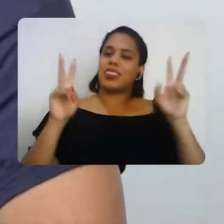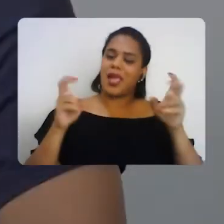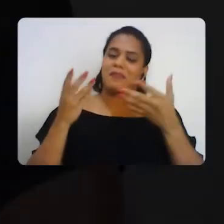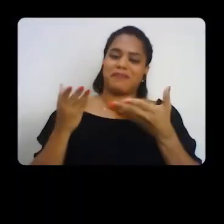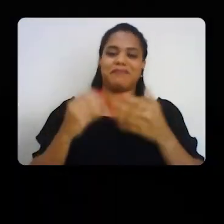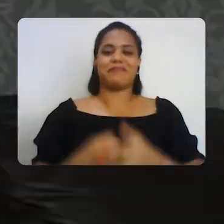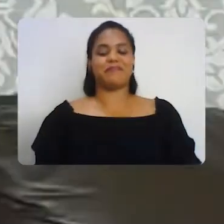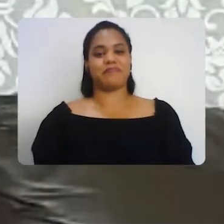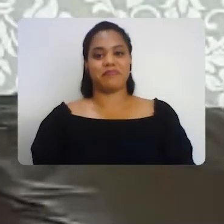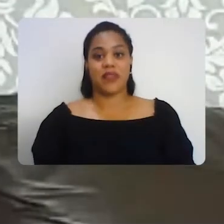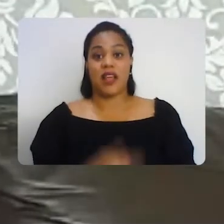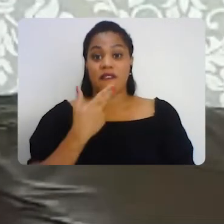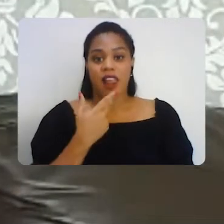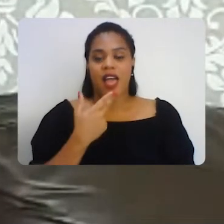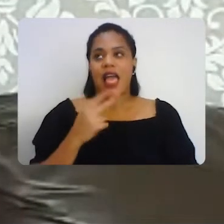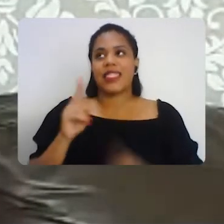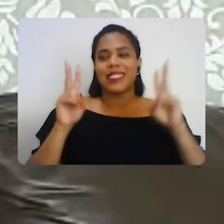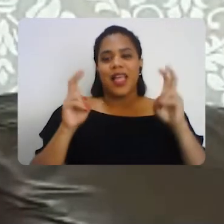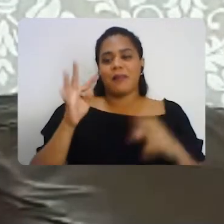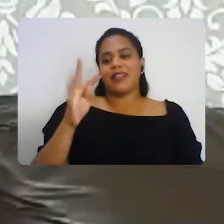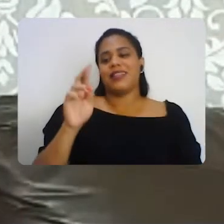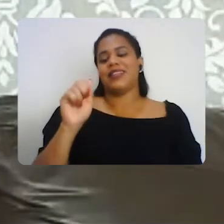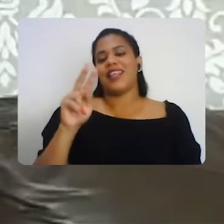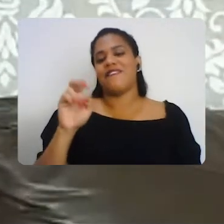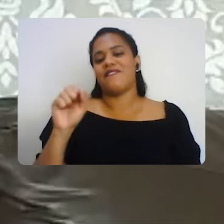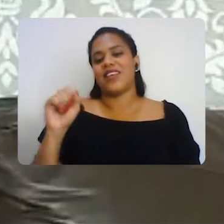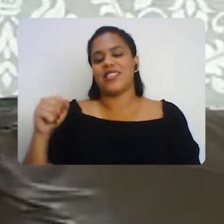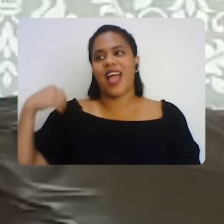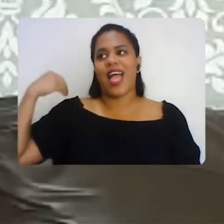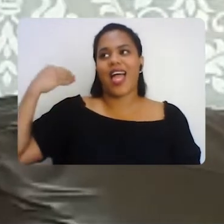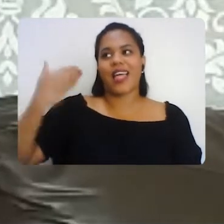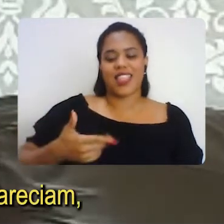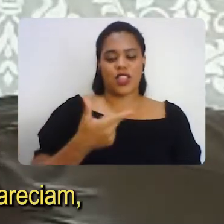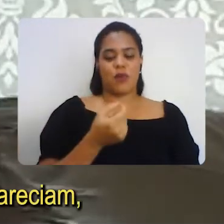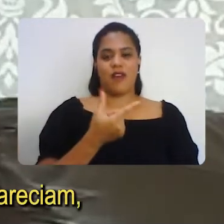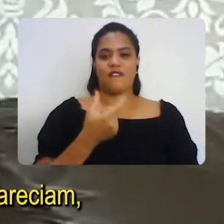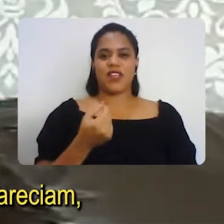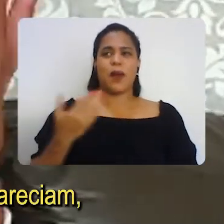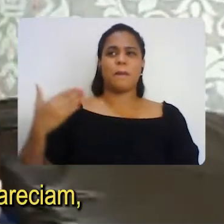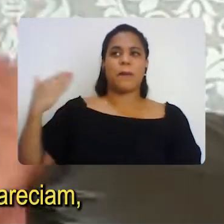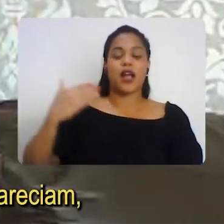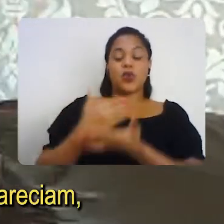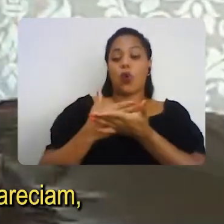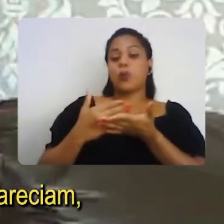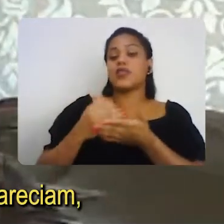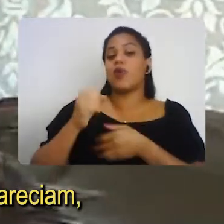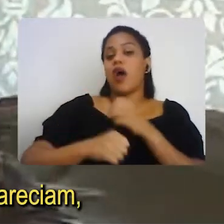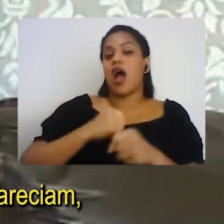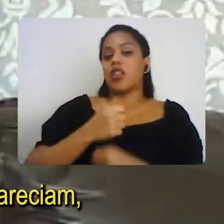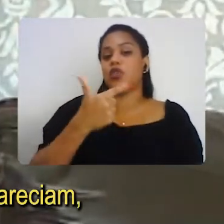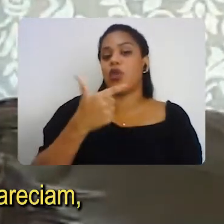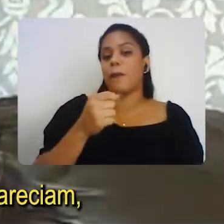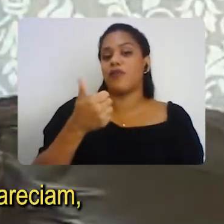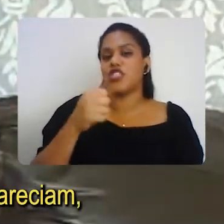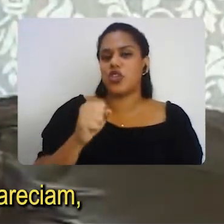Grão Profundo. É engraçado como a travessia chegou até aqui, 2020. Quando tudo começou lá em 2018